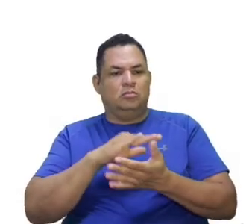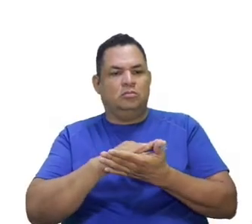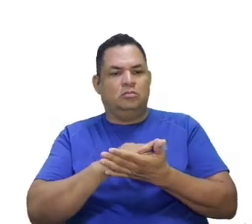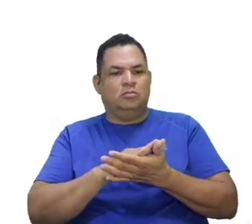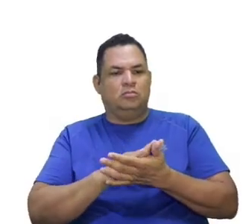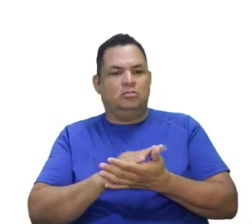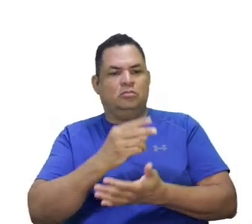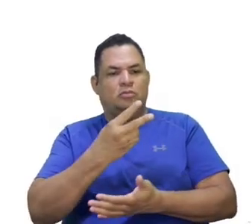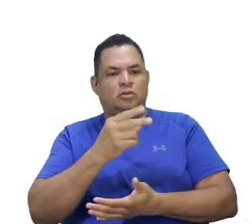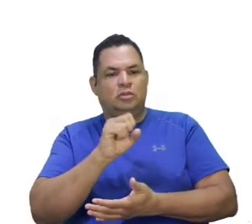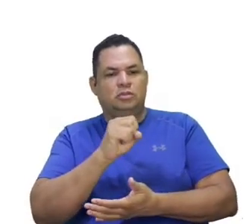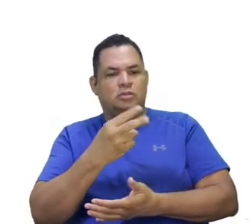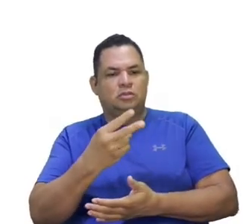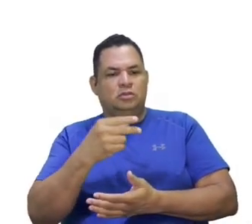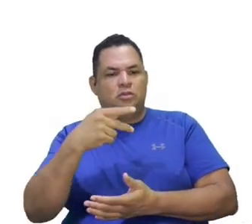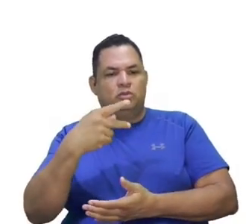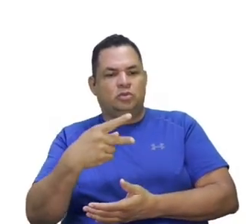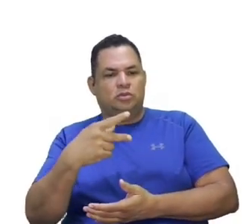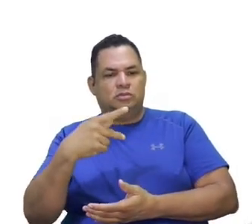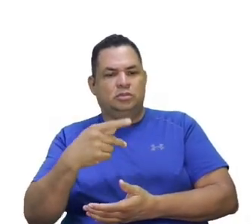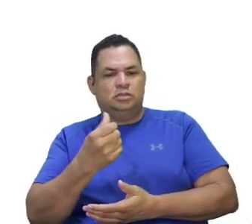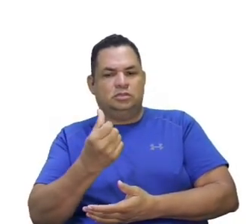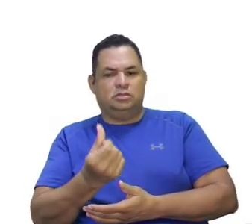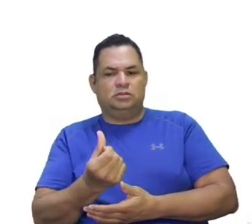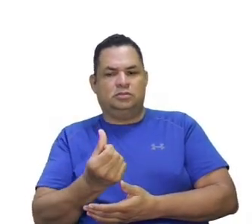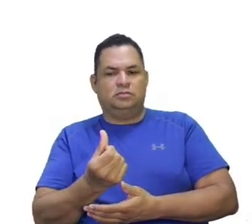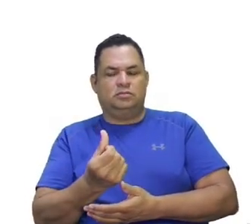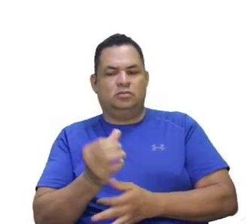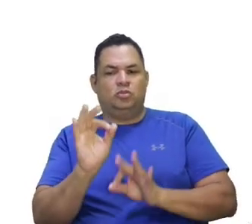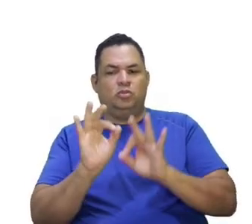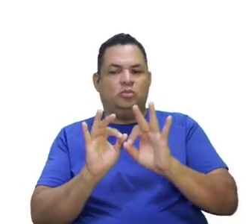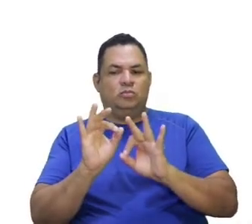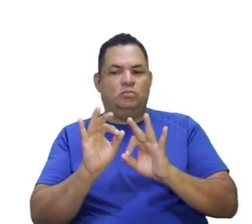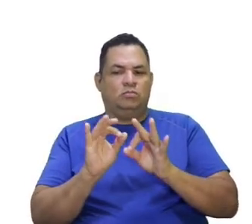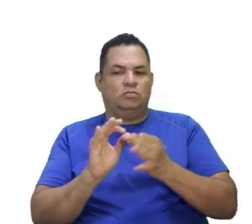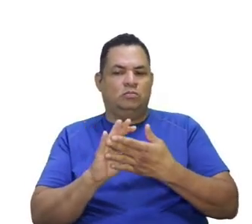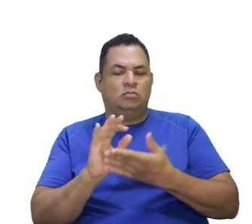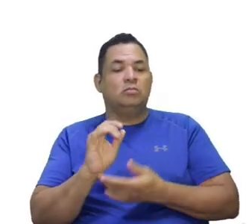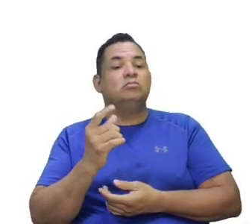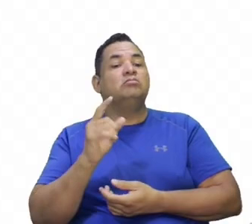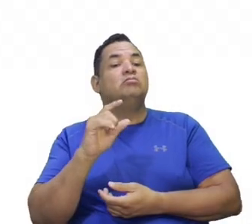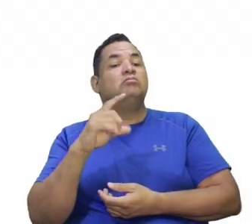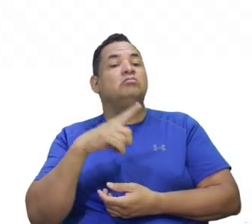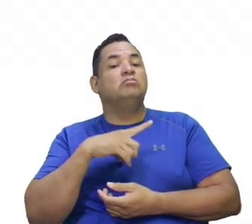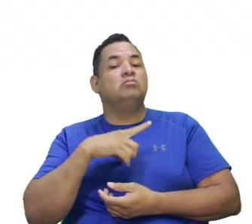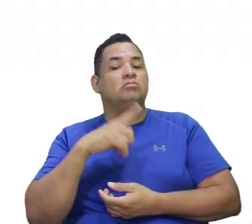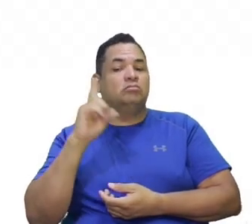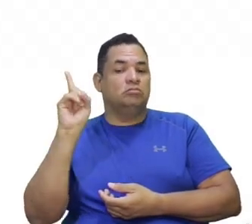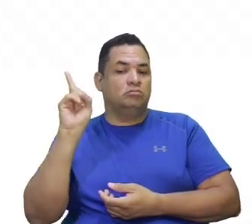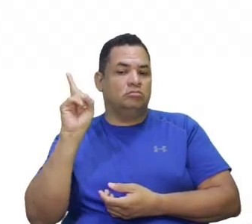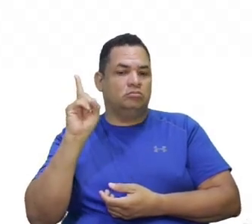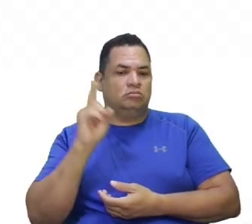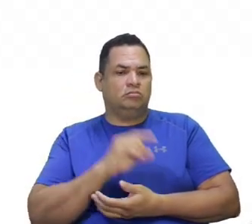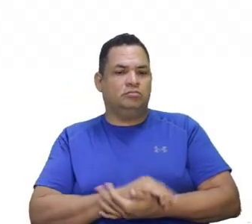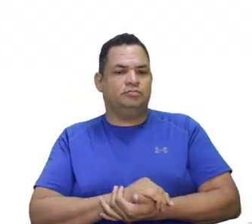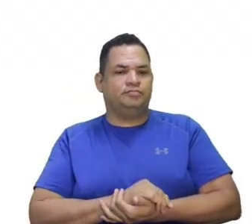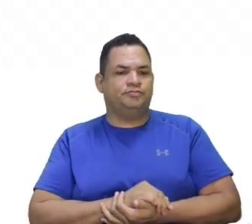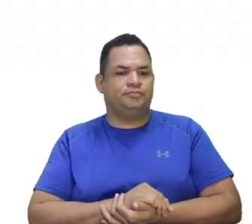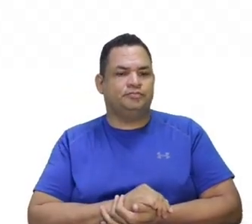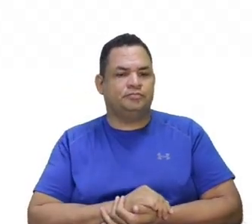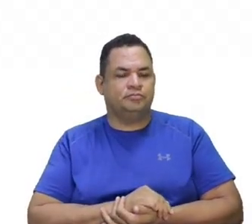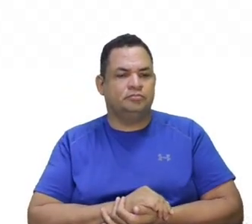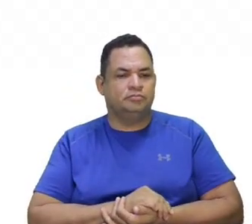subnível 2s2 e o 2p6. O que aconteceu aqui? Aqui não é 6 não, aqui é 4, tá gente?